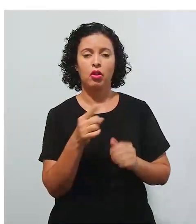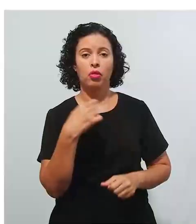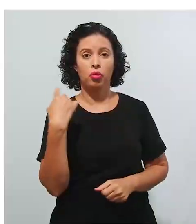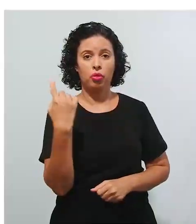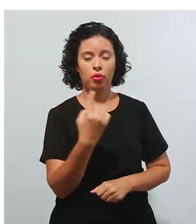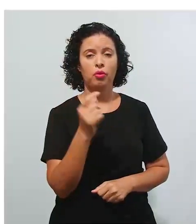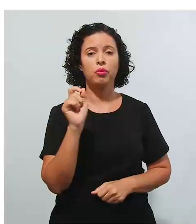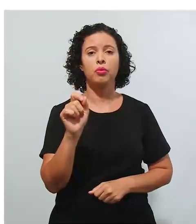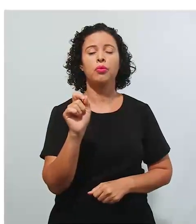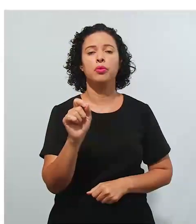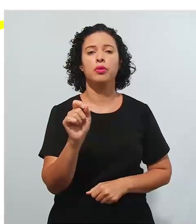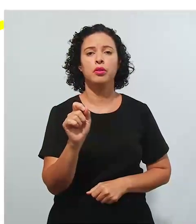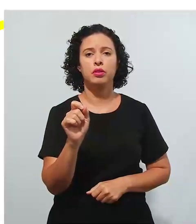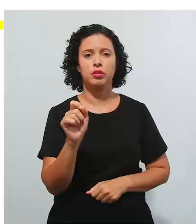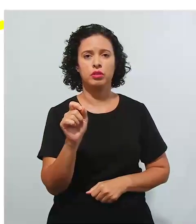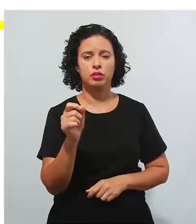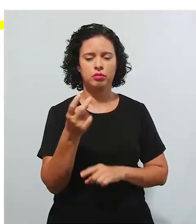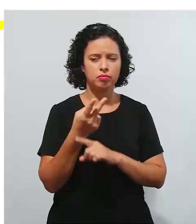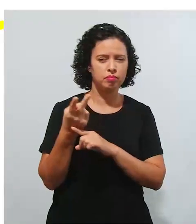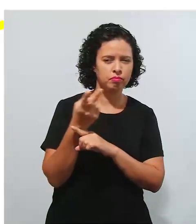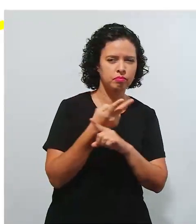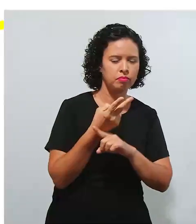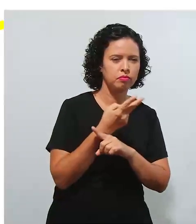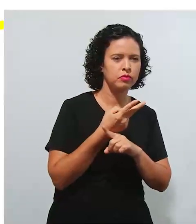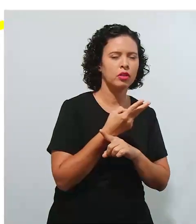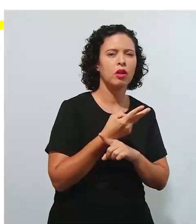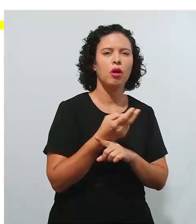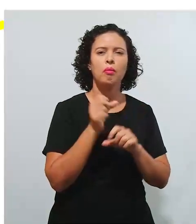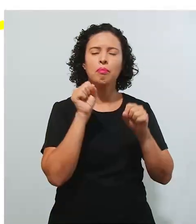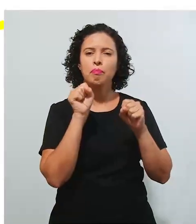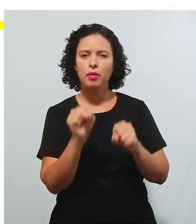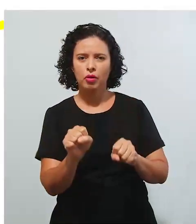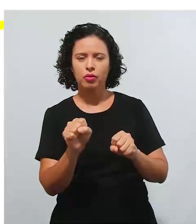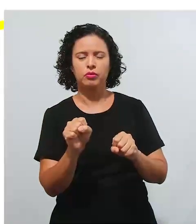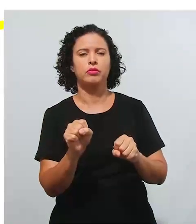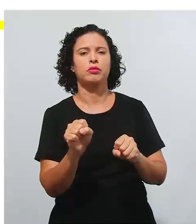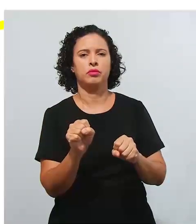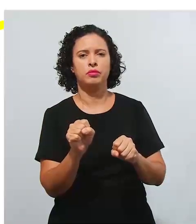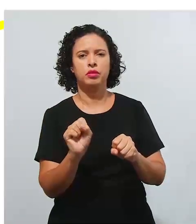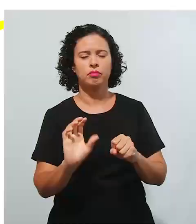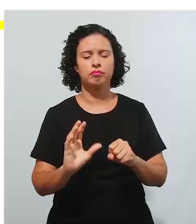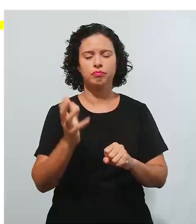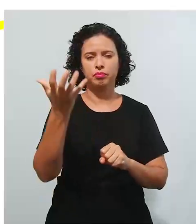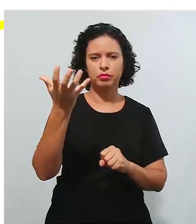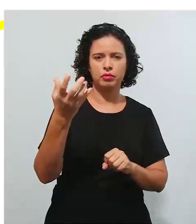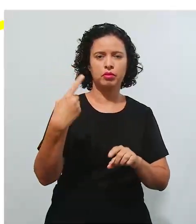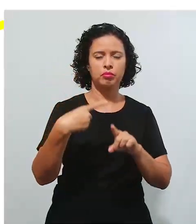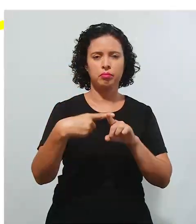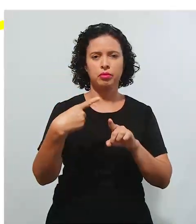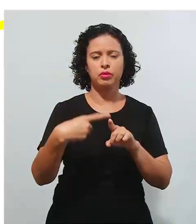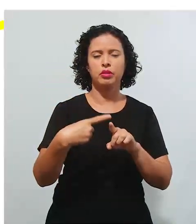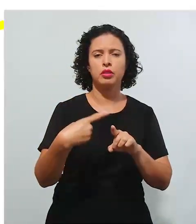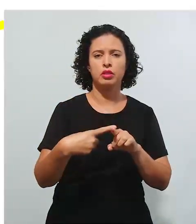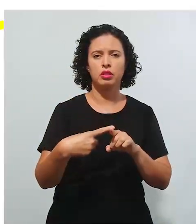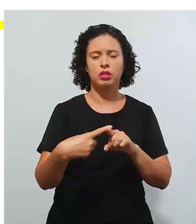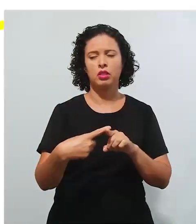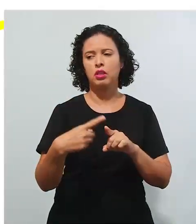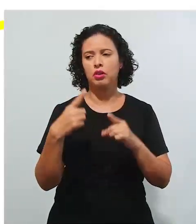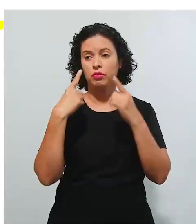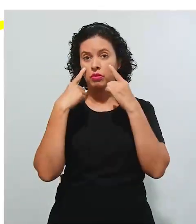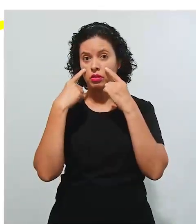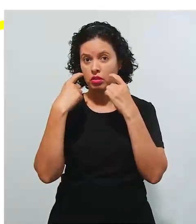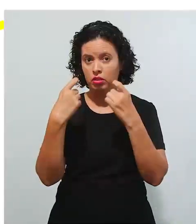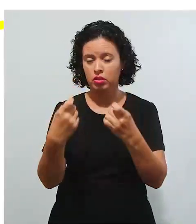subdesenvolvidas, esse monitoramento pode e deve também ocorrer, pois os desvios de interesses